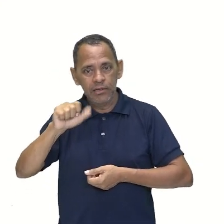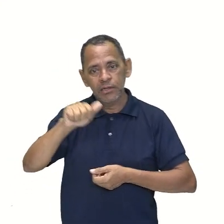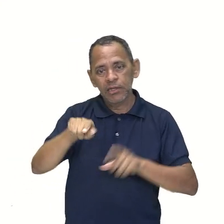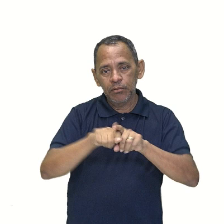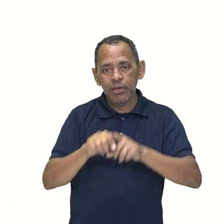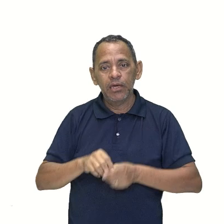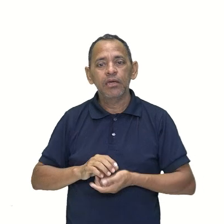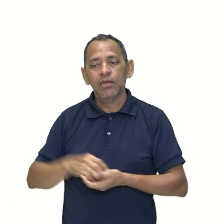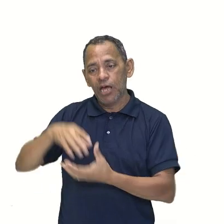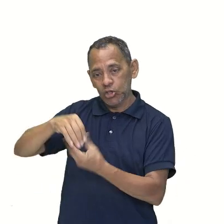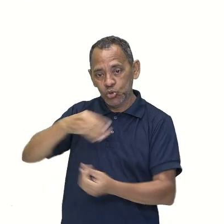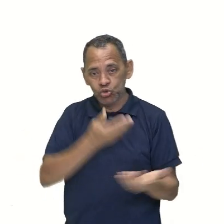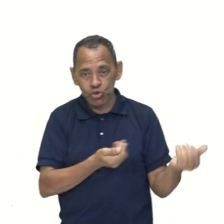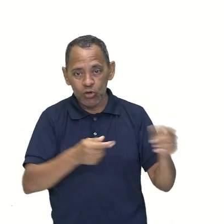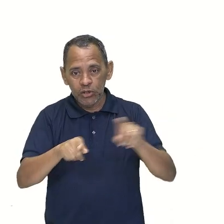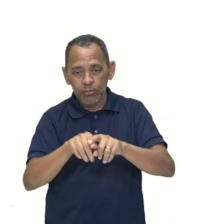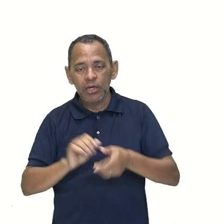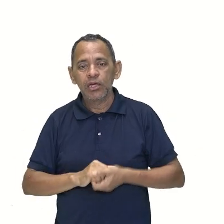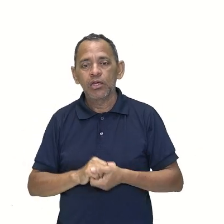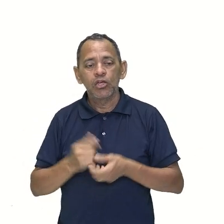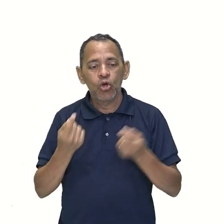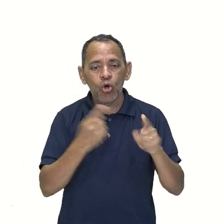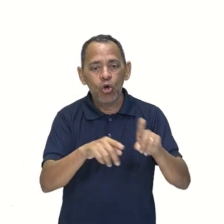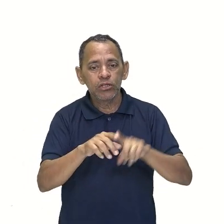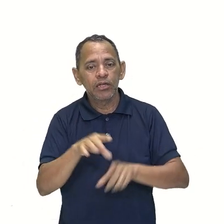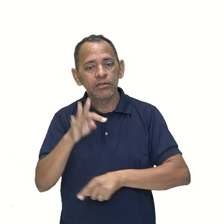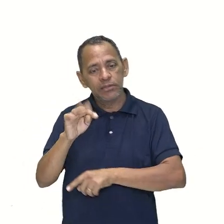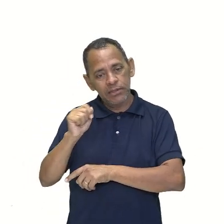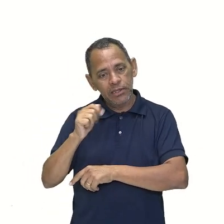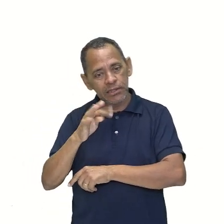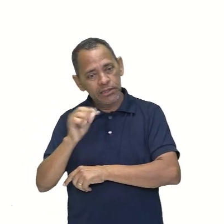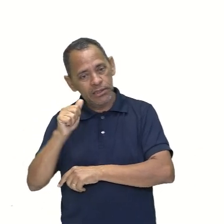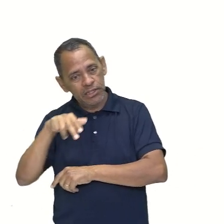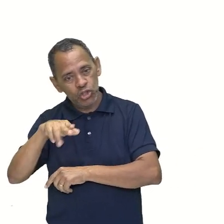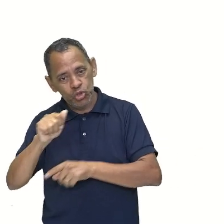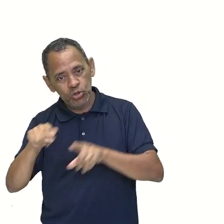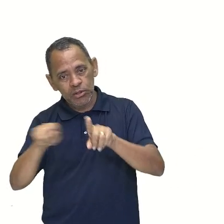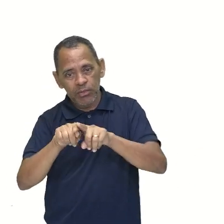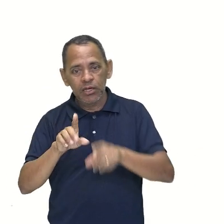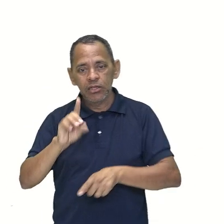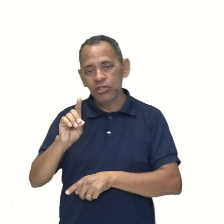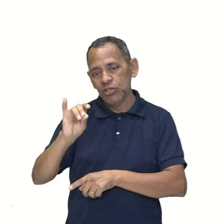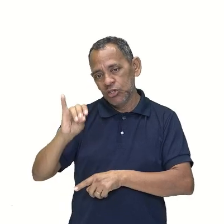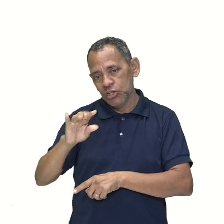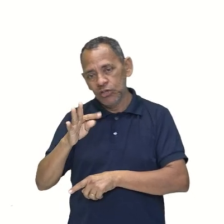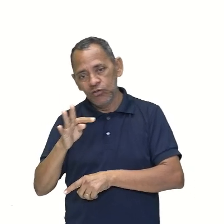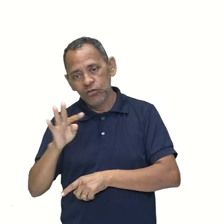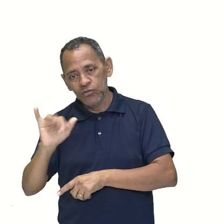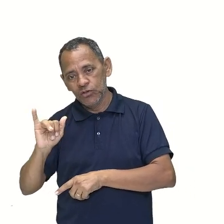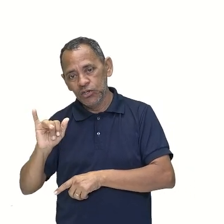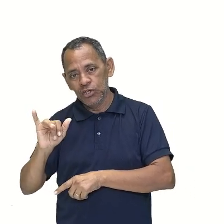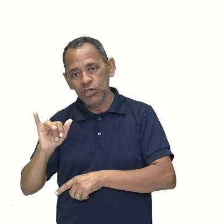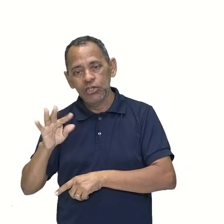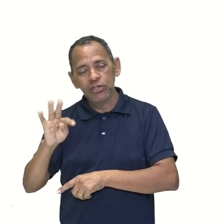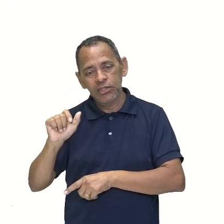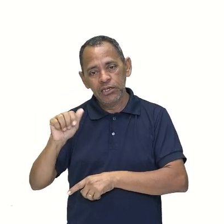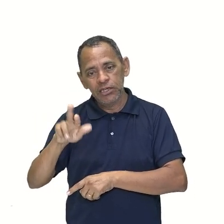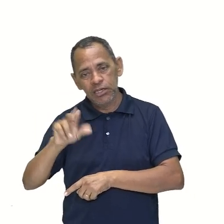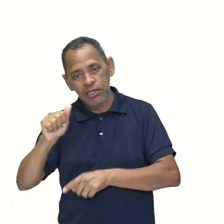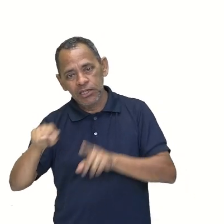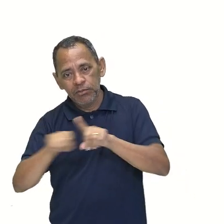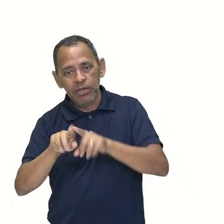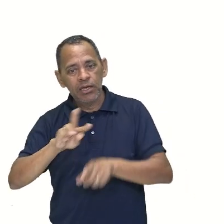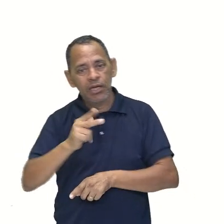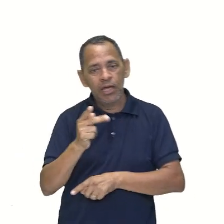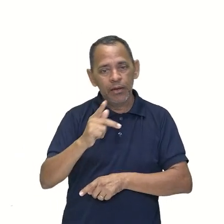da vacinação contra a hepatite B, o tétano e a difteria. E também temos para os adolescentes a vacina contra o HPV, que vai